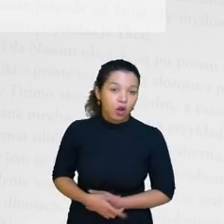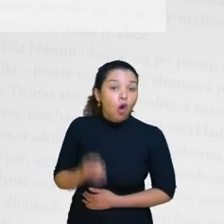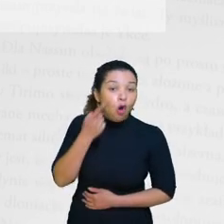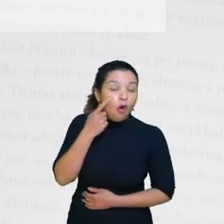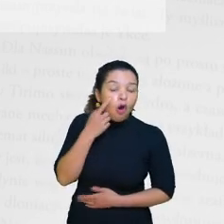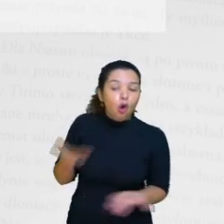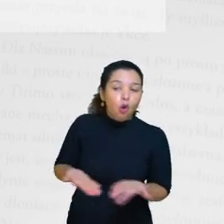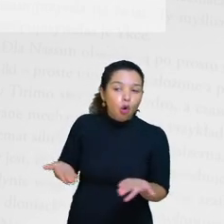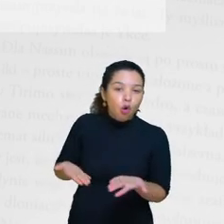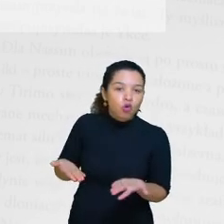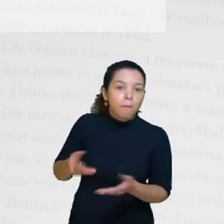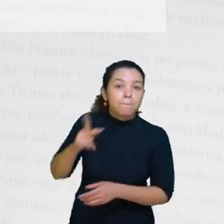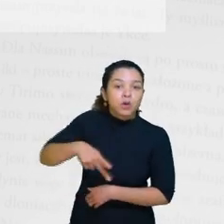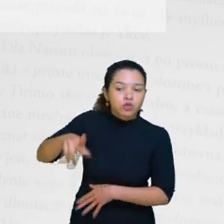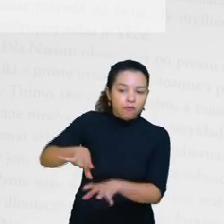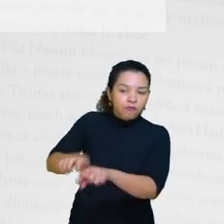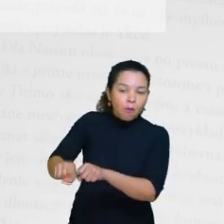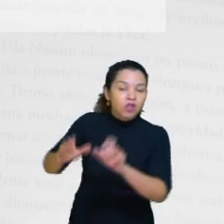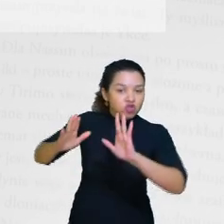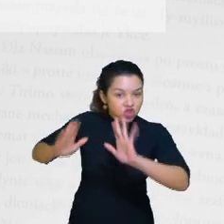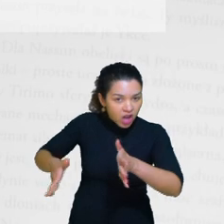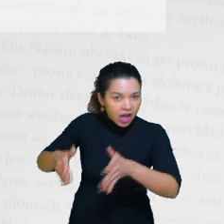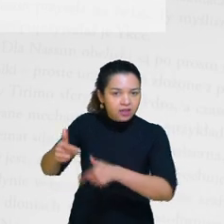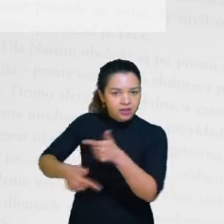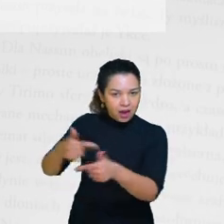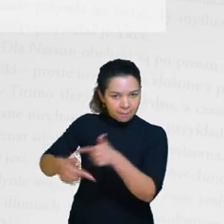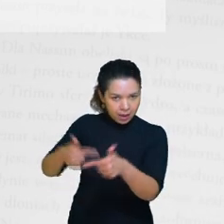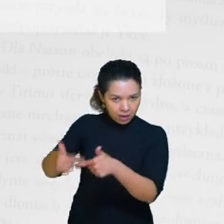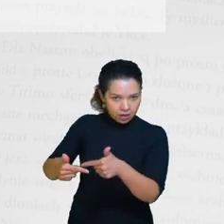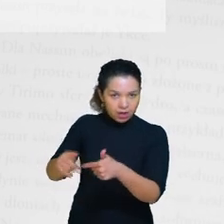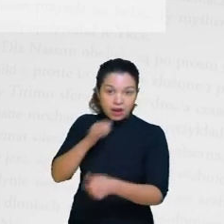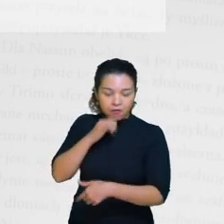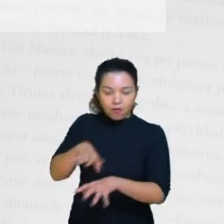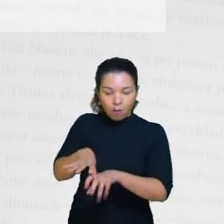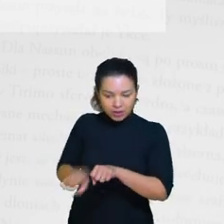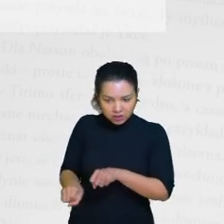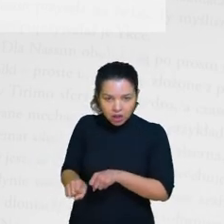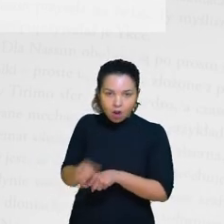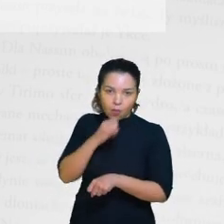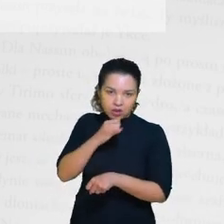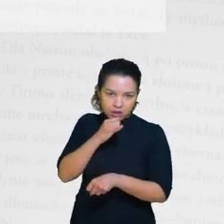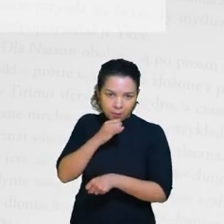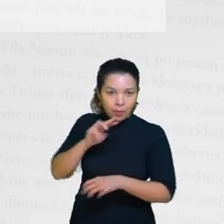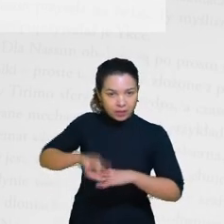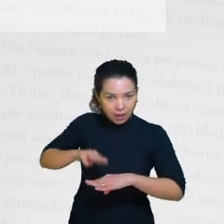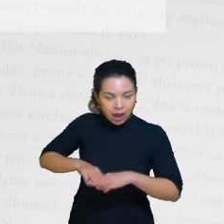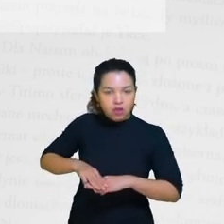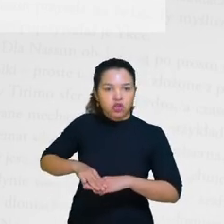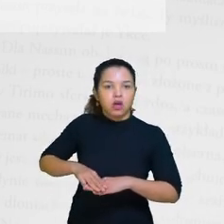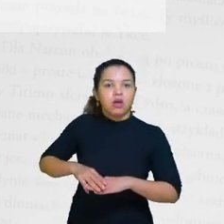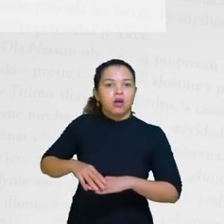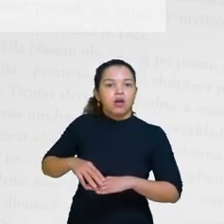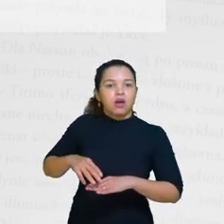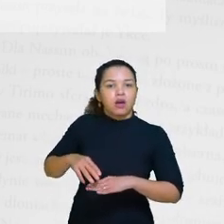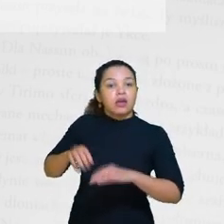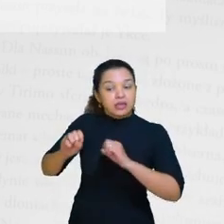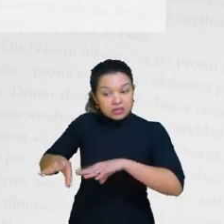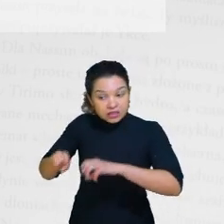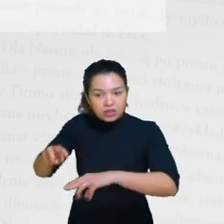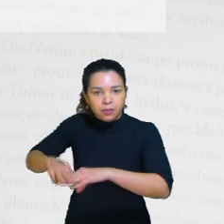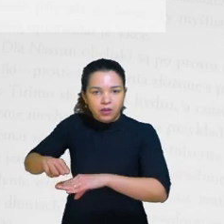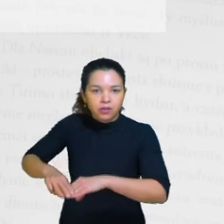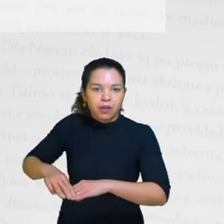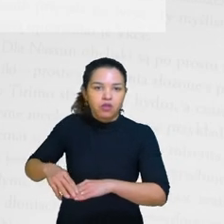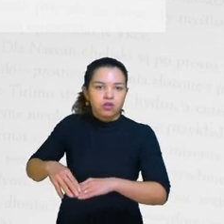área e ou seja professores de física que dão aula de física professores de matemática licenciados né que dão aula são os piores